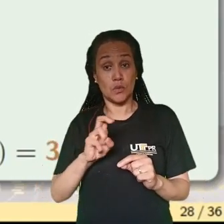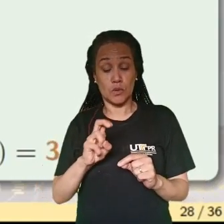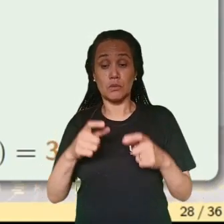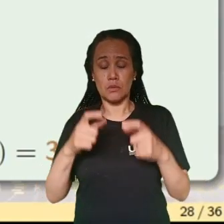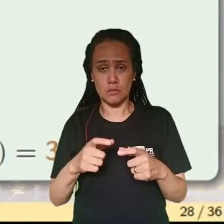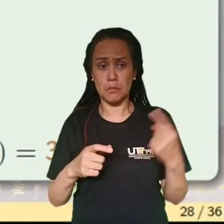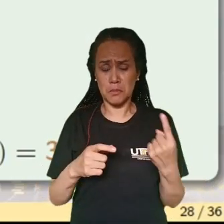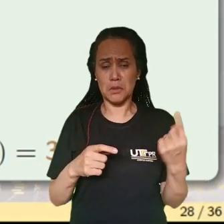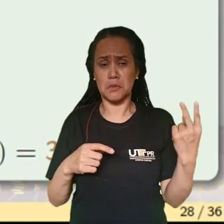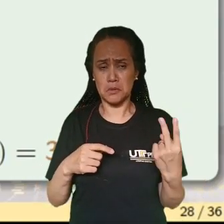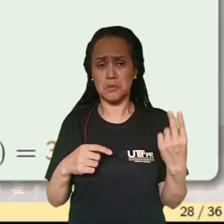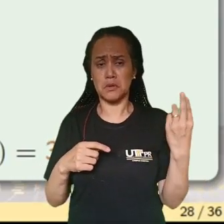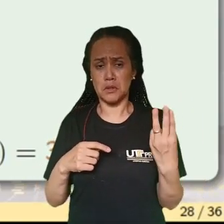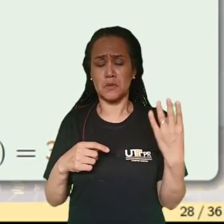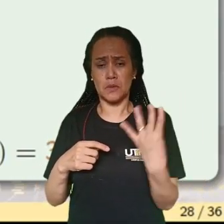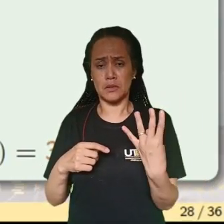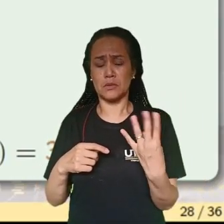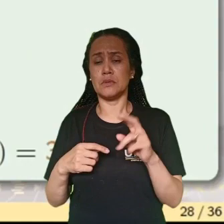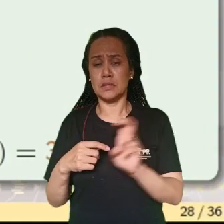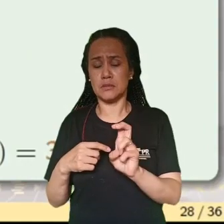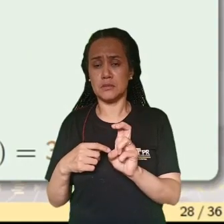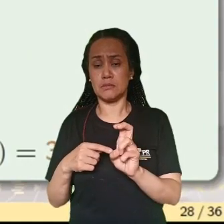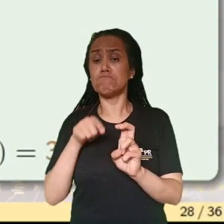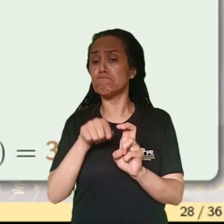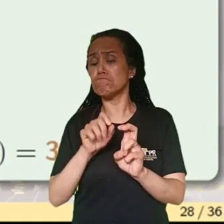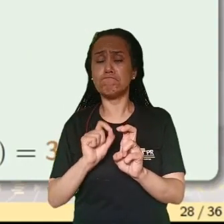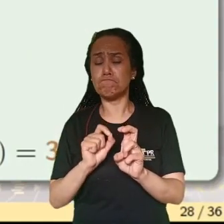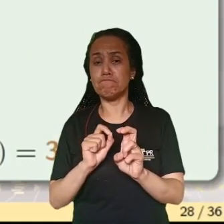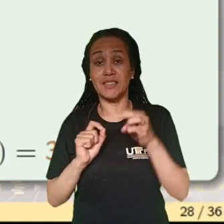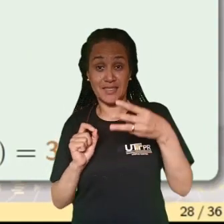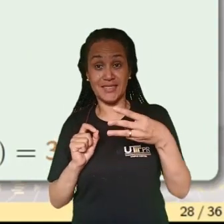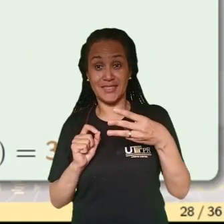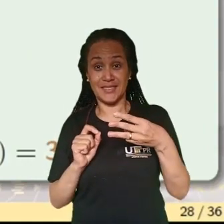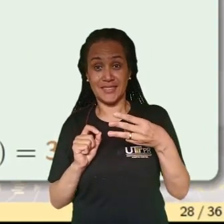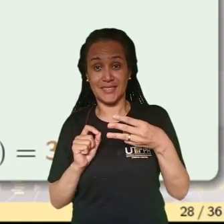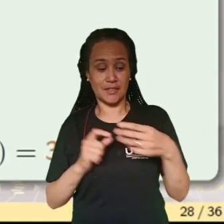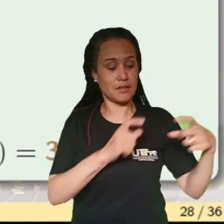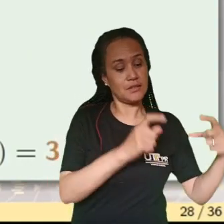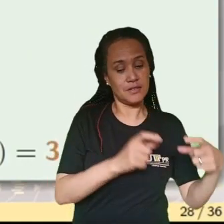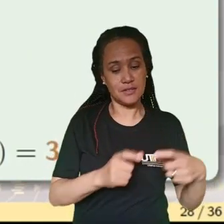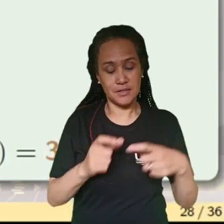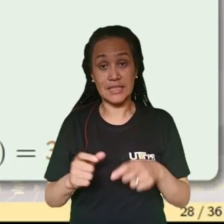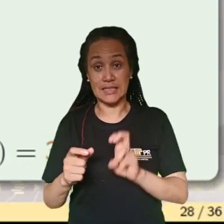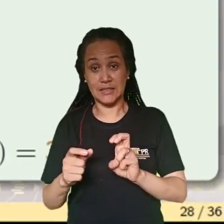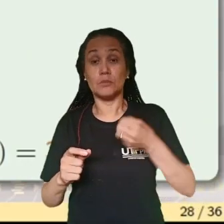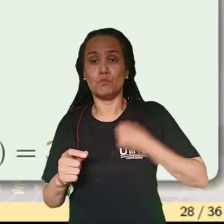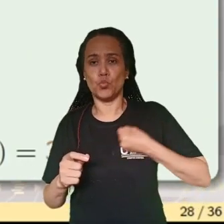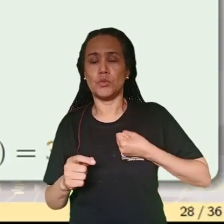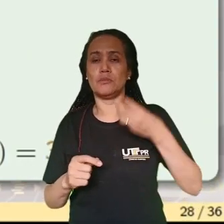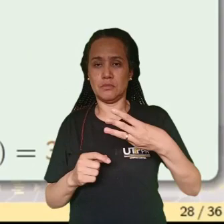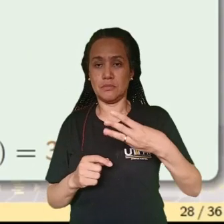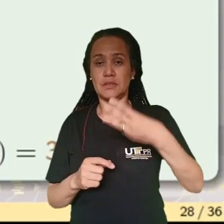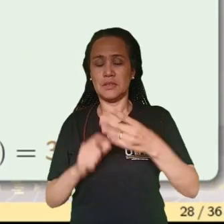posição? Primeiro, segundo, terceiro, quarto, quinto. 3. Então, 3